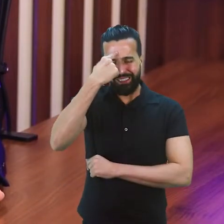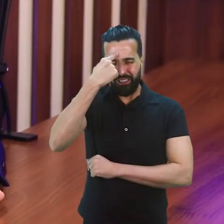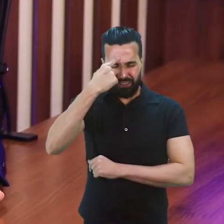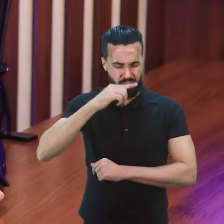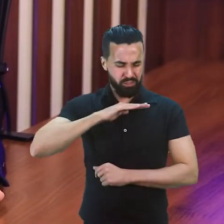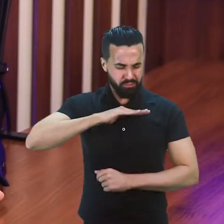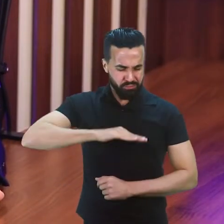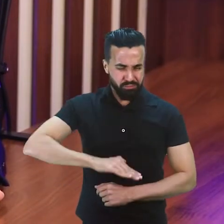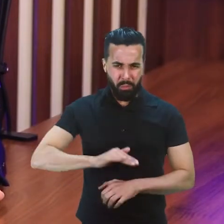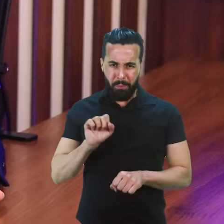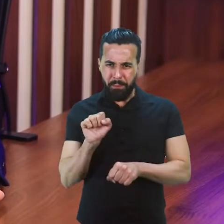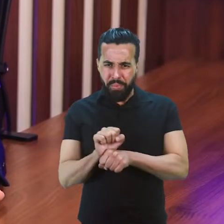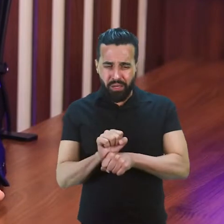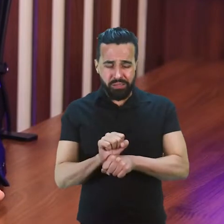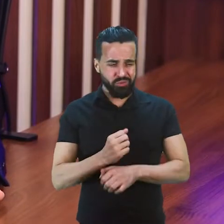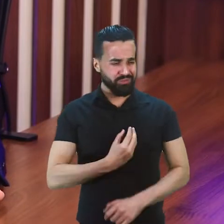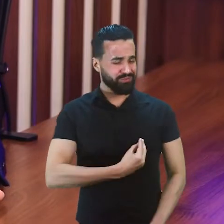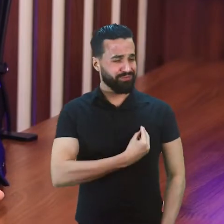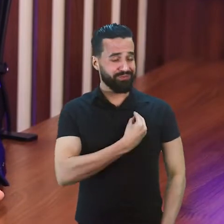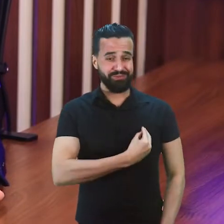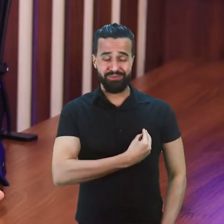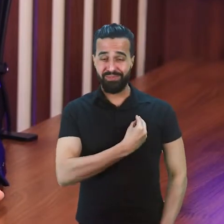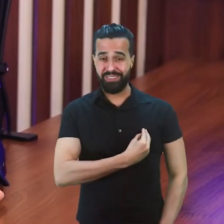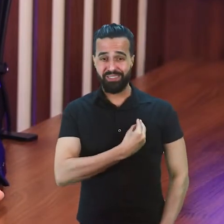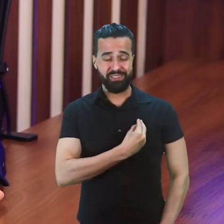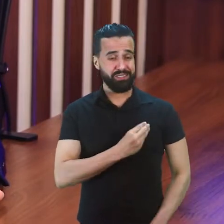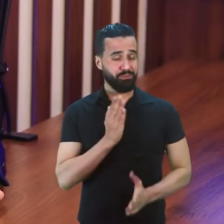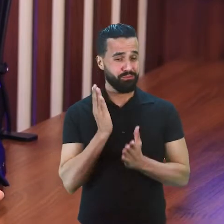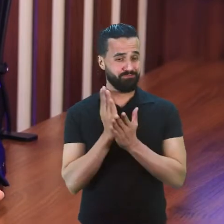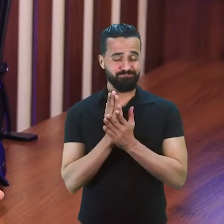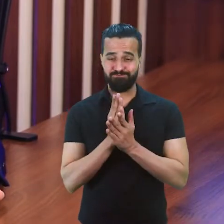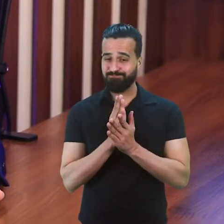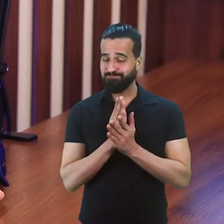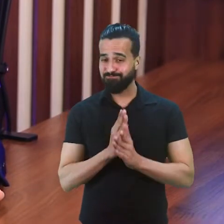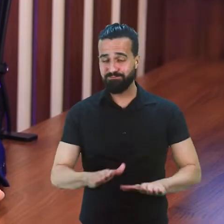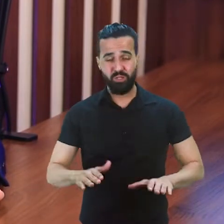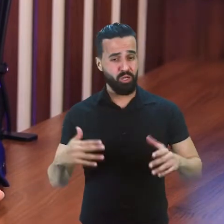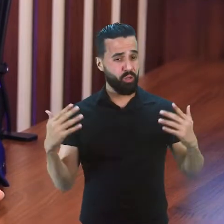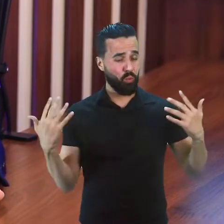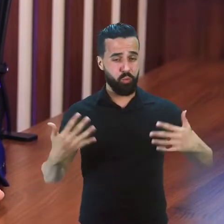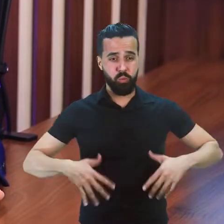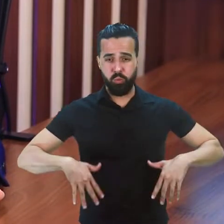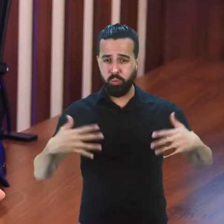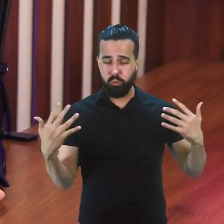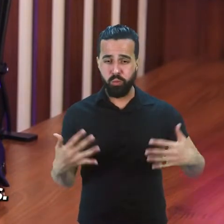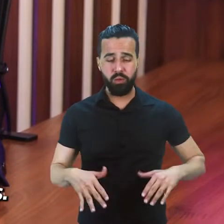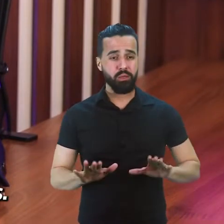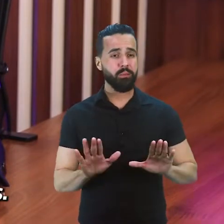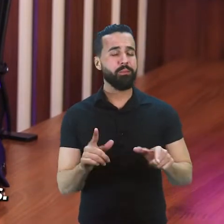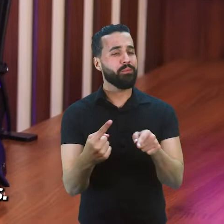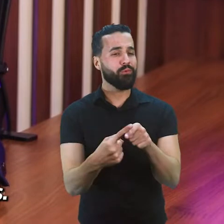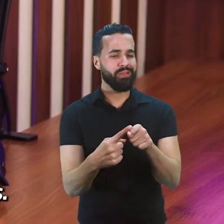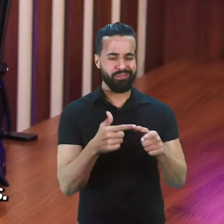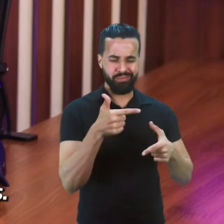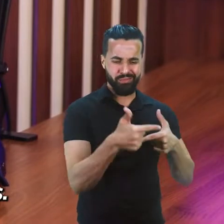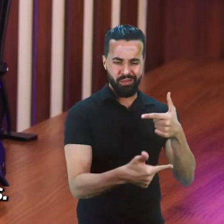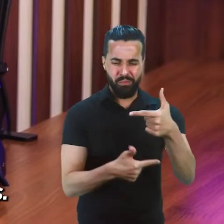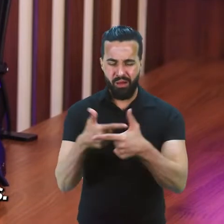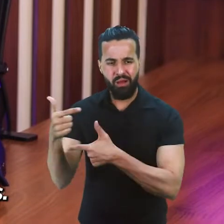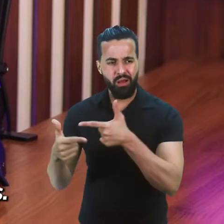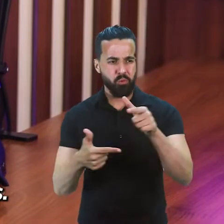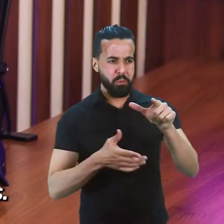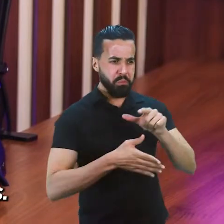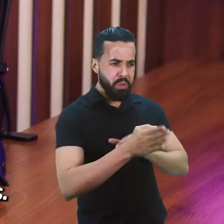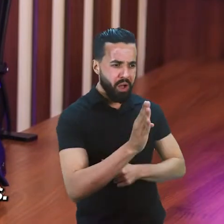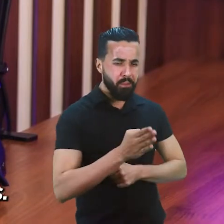acabado, sinceramente, né? Eu estava num gás danado, né? Trabalhando bastante, uma correria, viajando